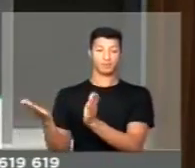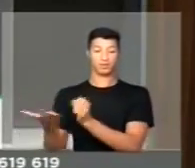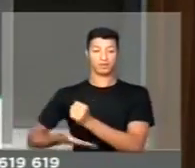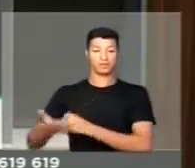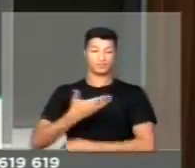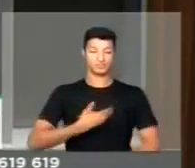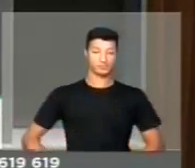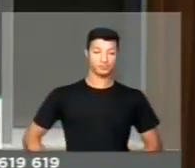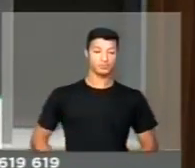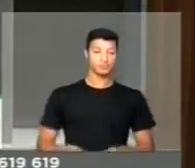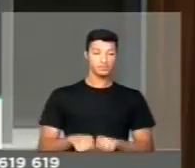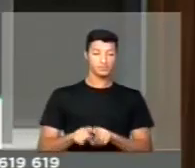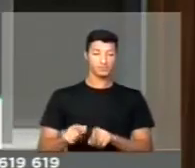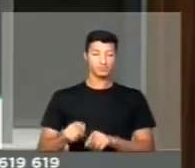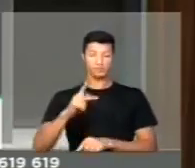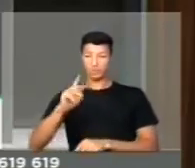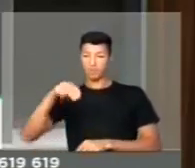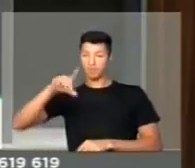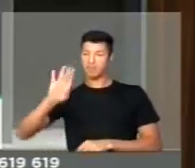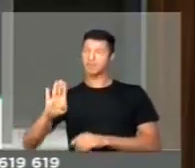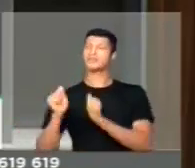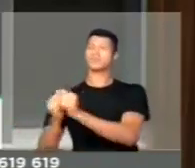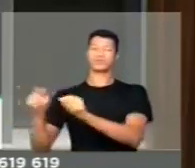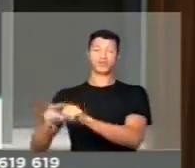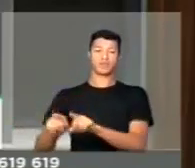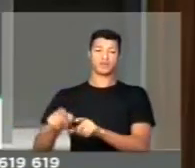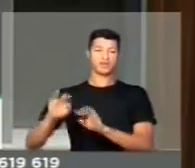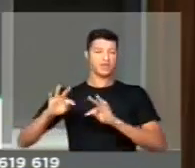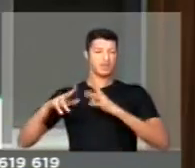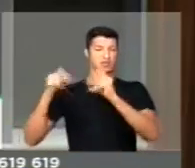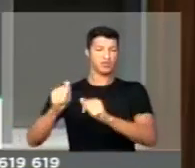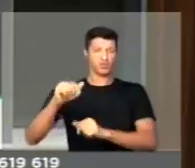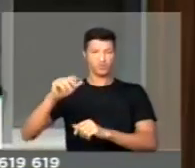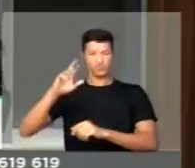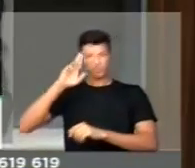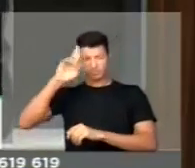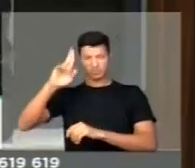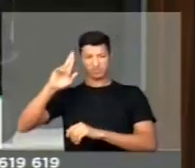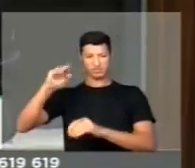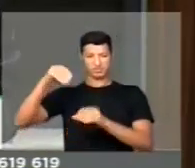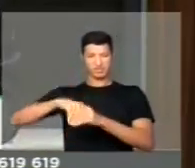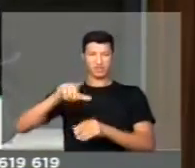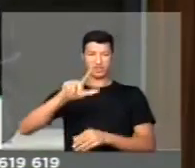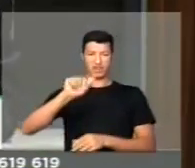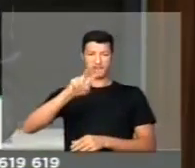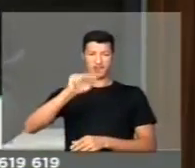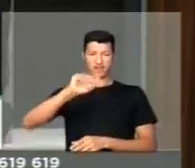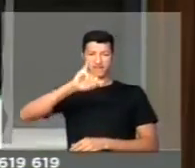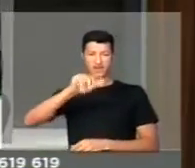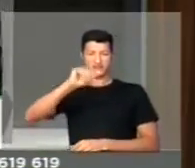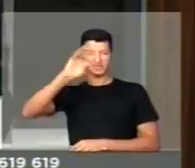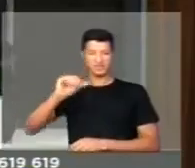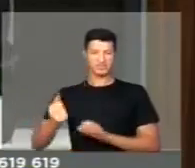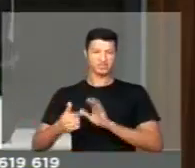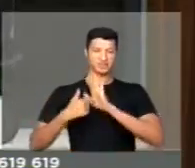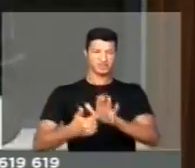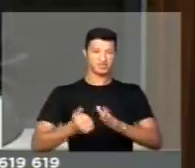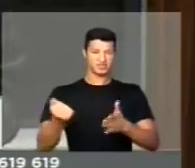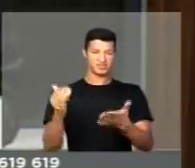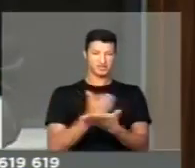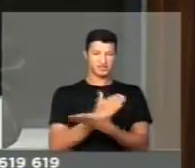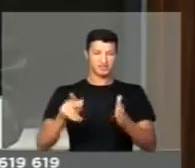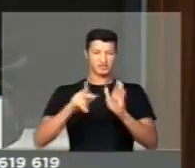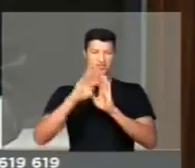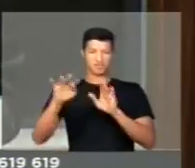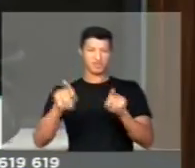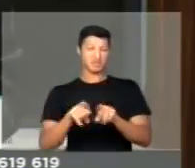governo estava lá, inclusive o PMDB, que está com todos os seus líderes na Lava Jato, que indicaram uma grande parte